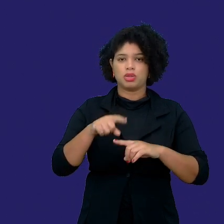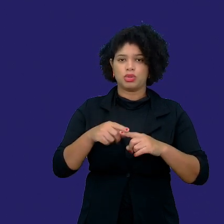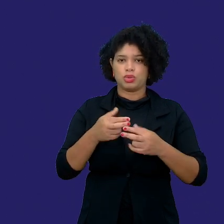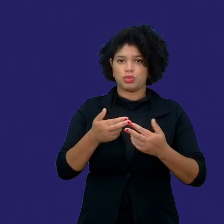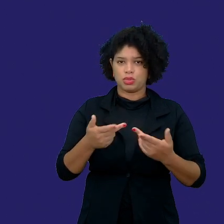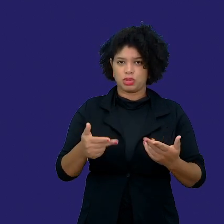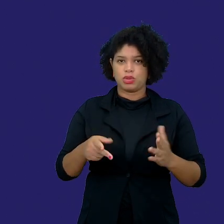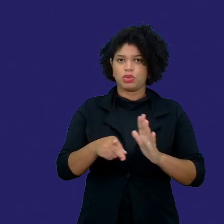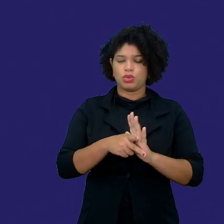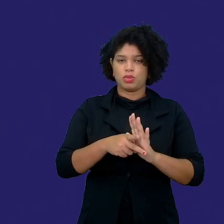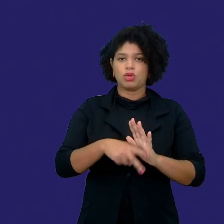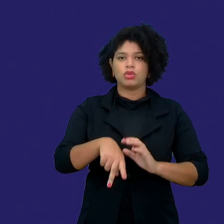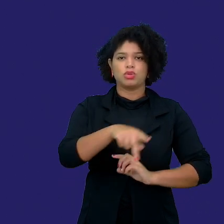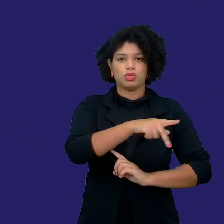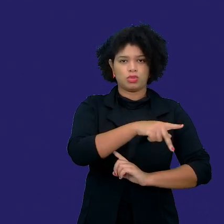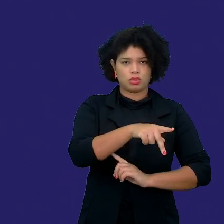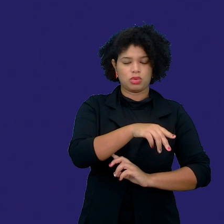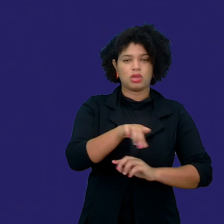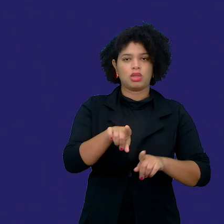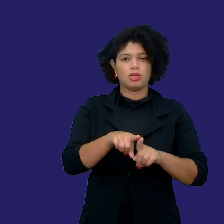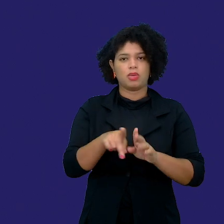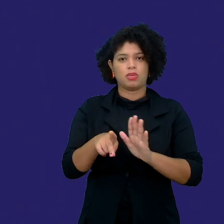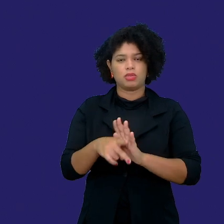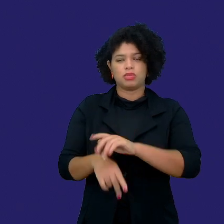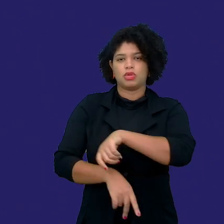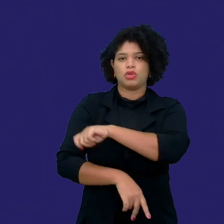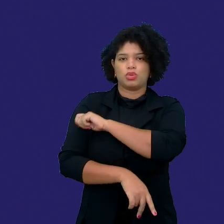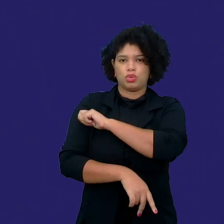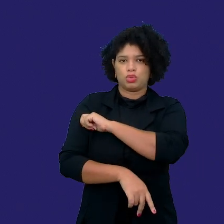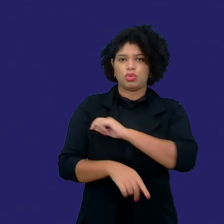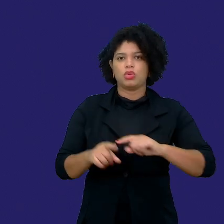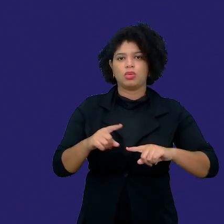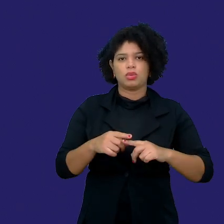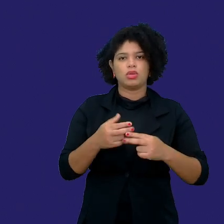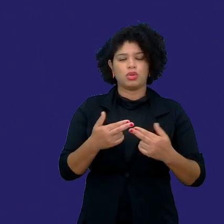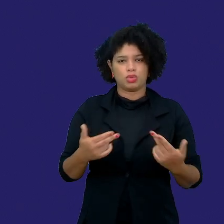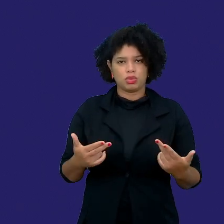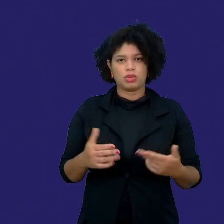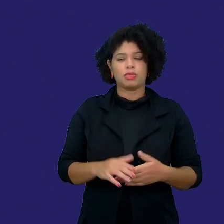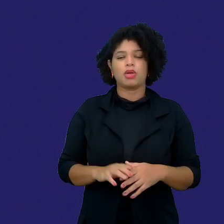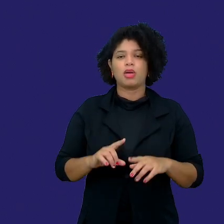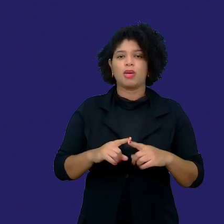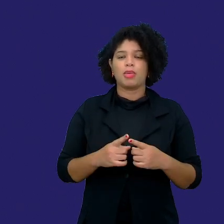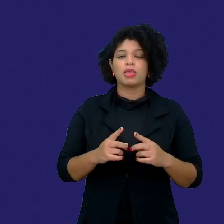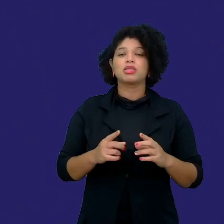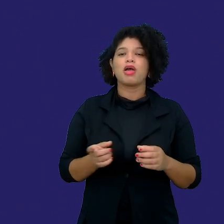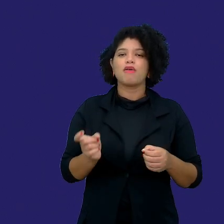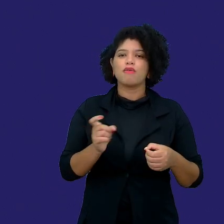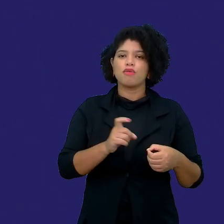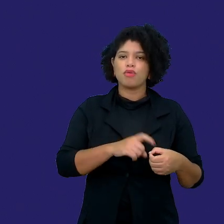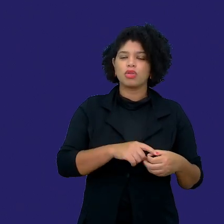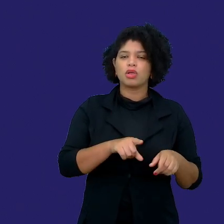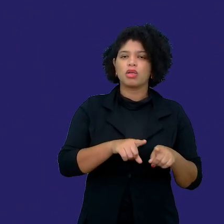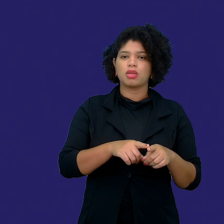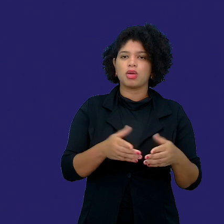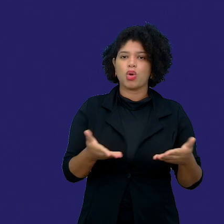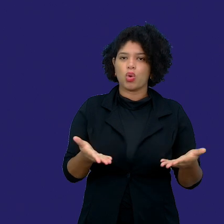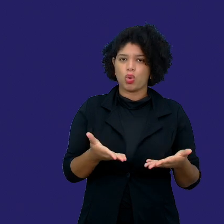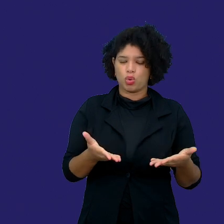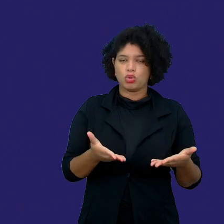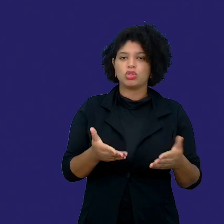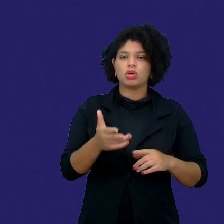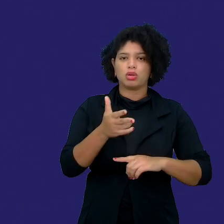do professor, quanto ao material do aluno. Né? A retomada e o estudo dessa transmissão durante